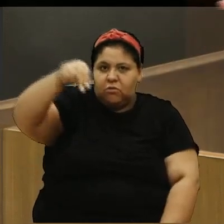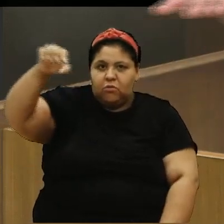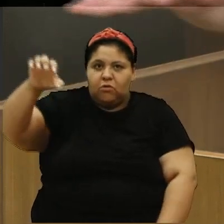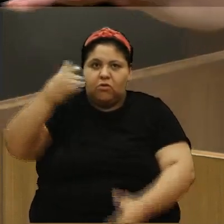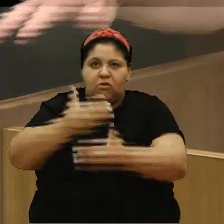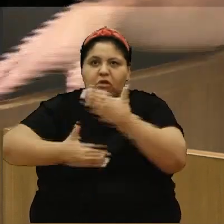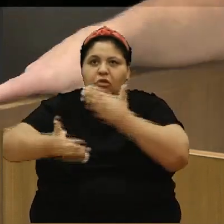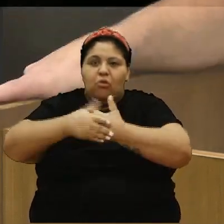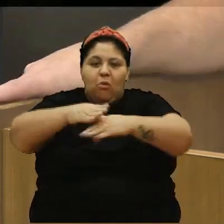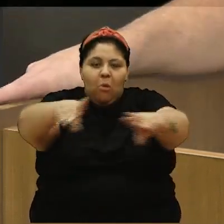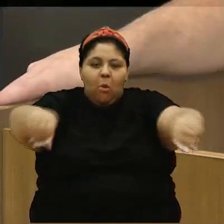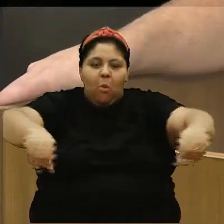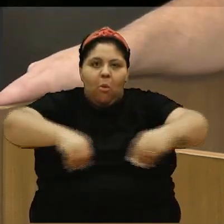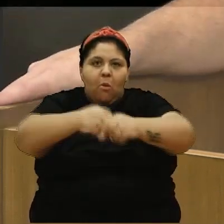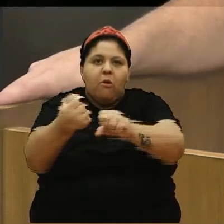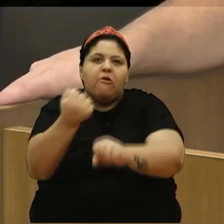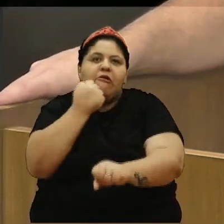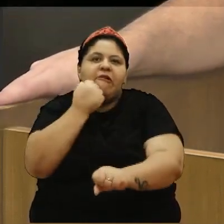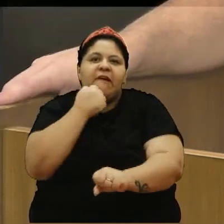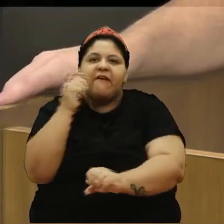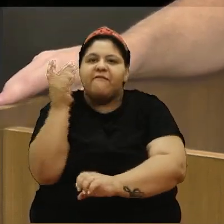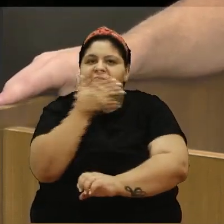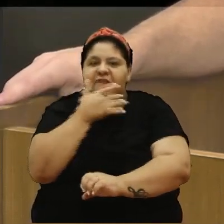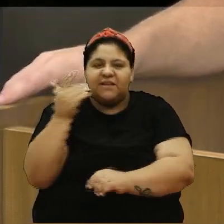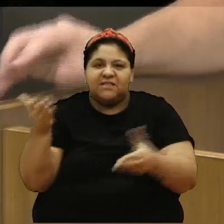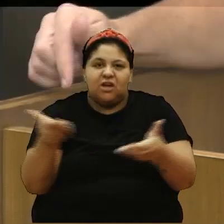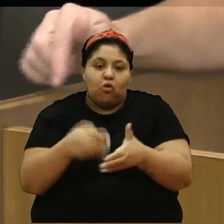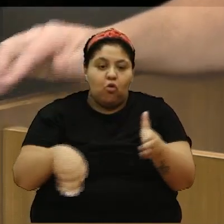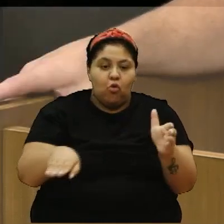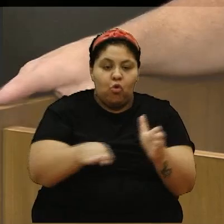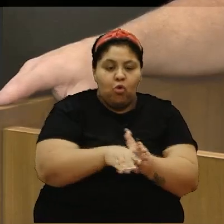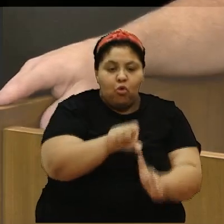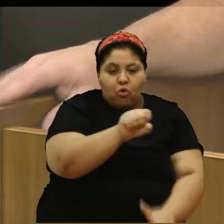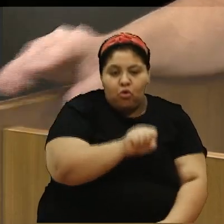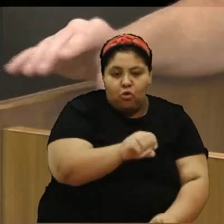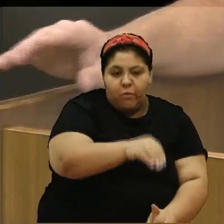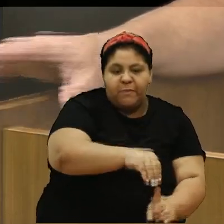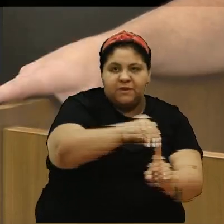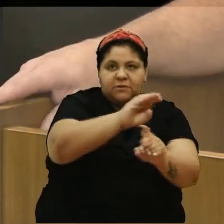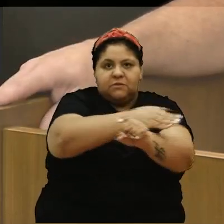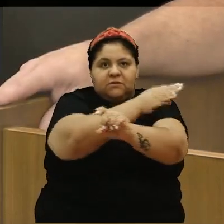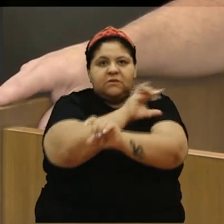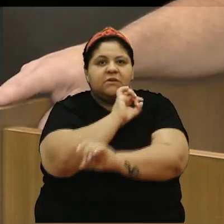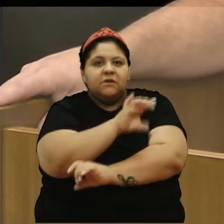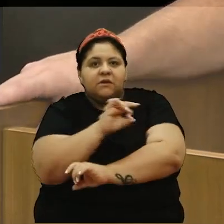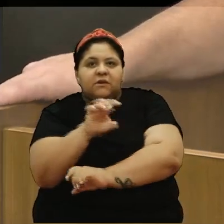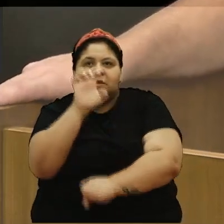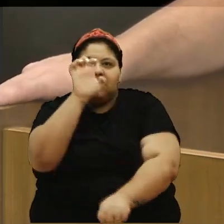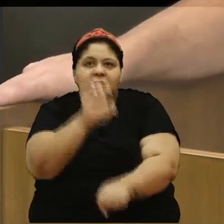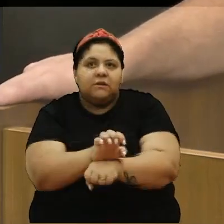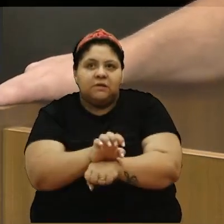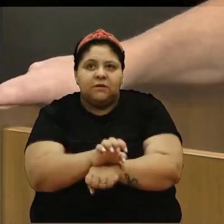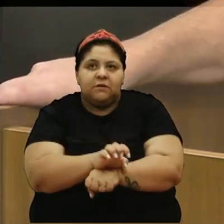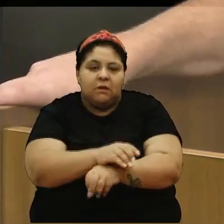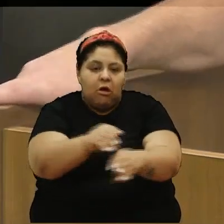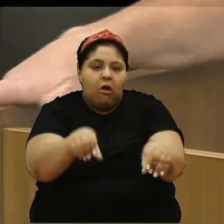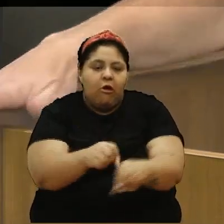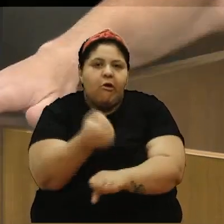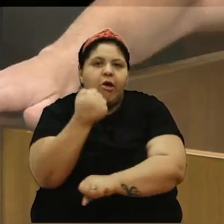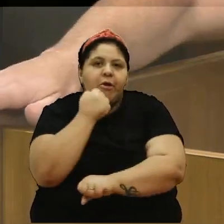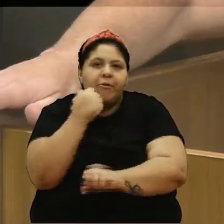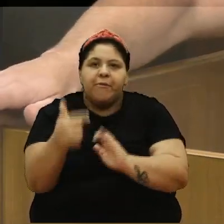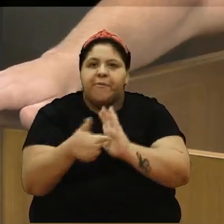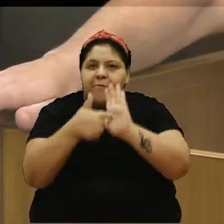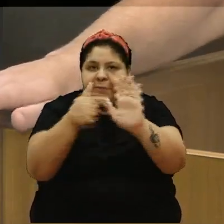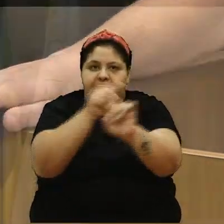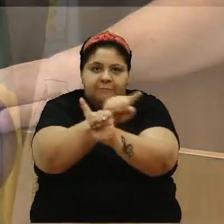um areião no chão, é fácil. Agora tu chega aqui na região sul, principalmente na serra, cada ciscada é uma pedra. Então eu quero mostrar para o pessoal